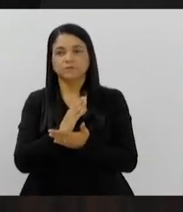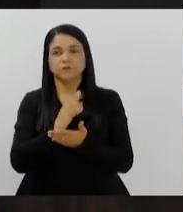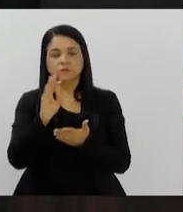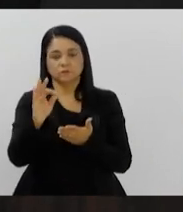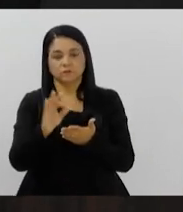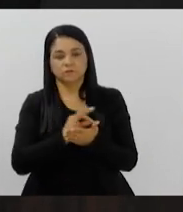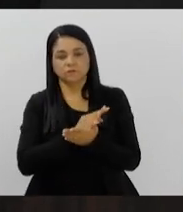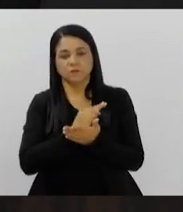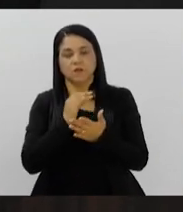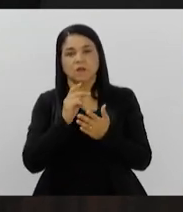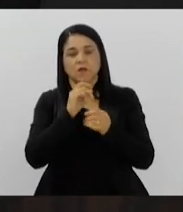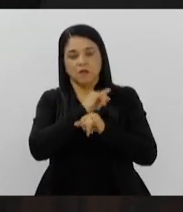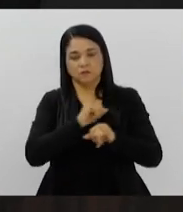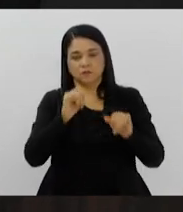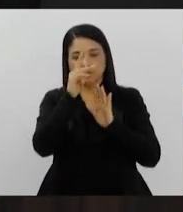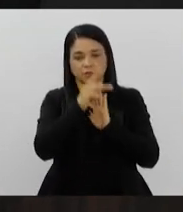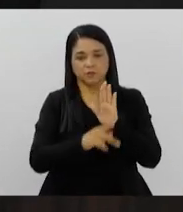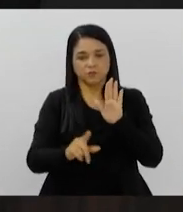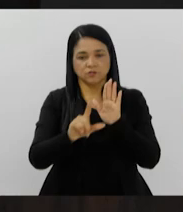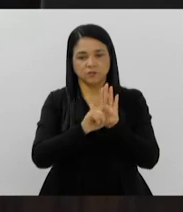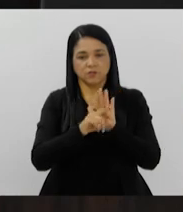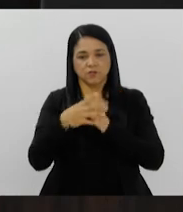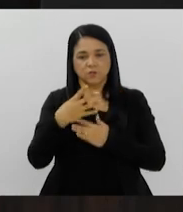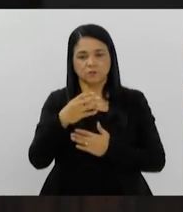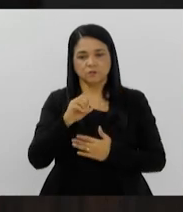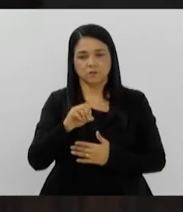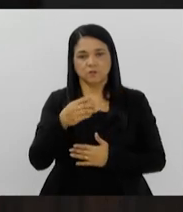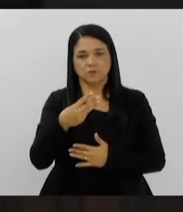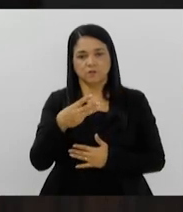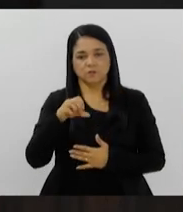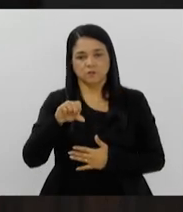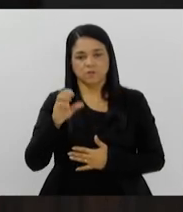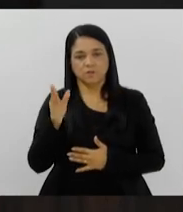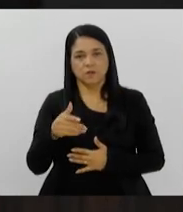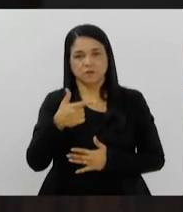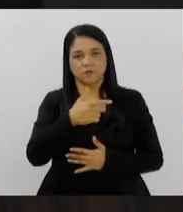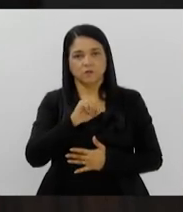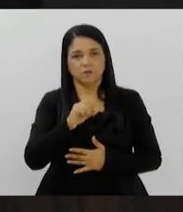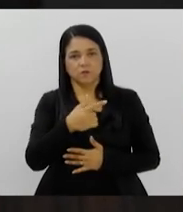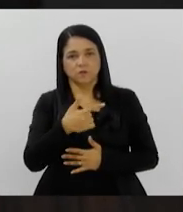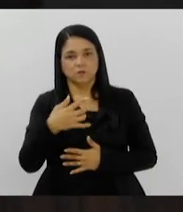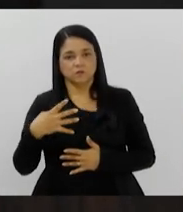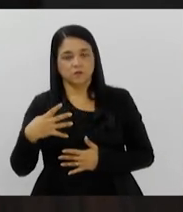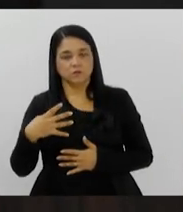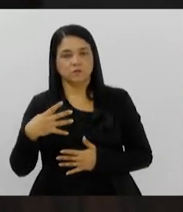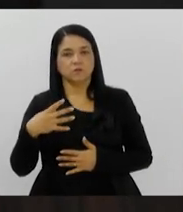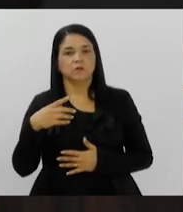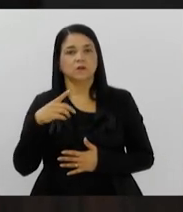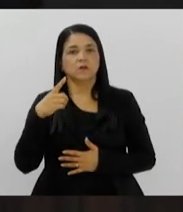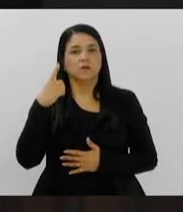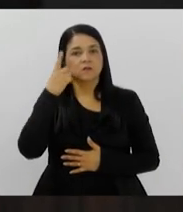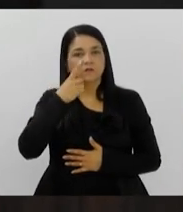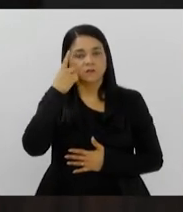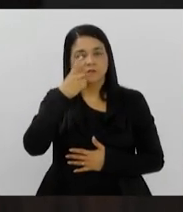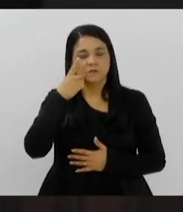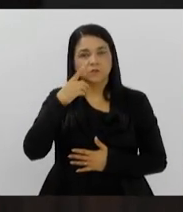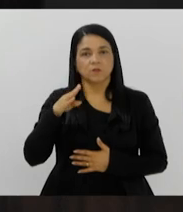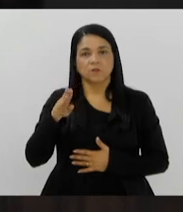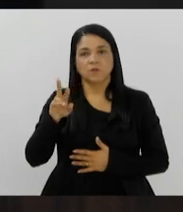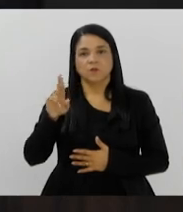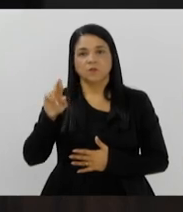ao autógrafo. Anuncio o projeto de lei 4039 de 2024, de autoria do deputado